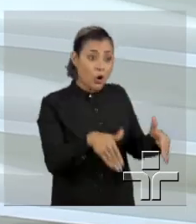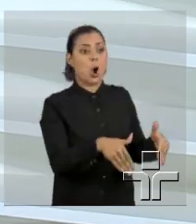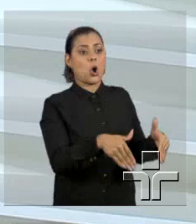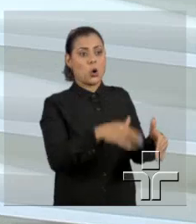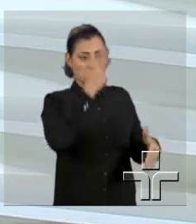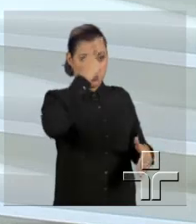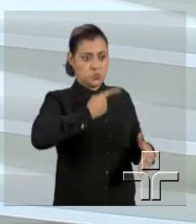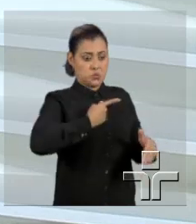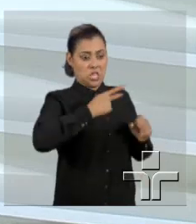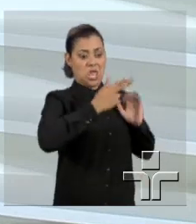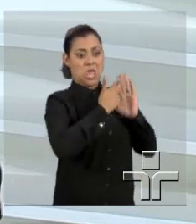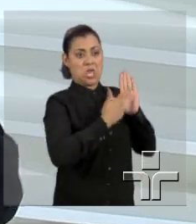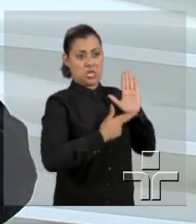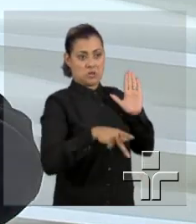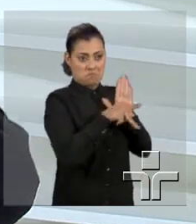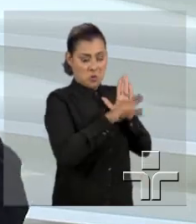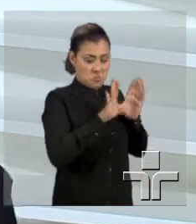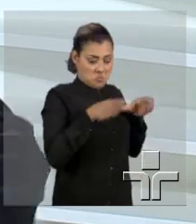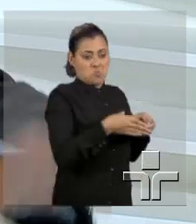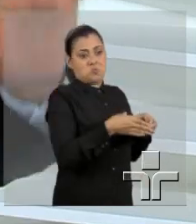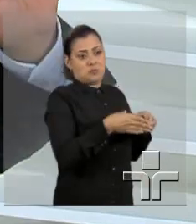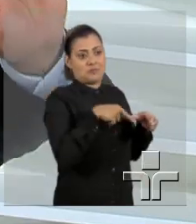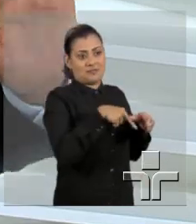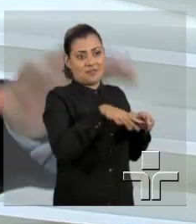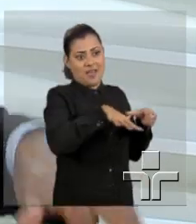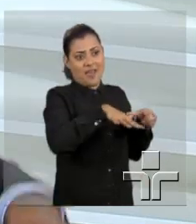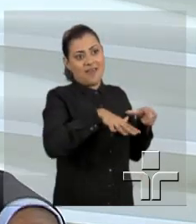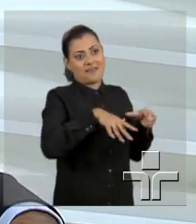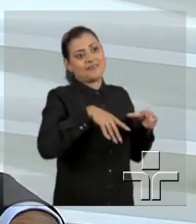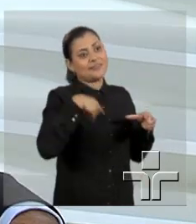lógica própria. E, com isso,